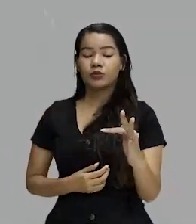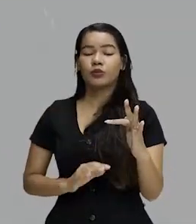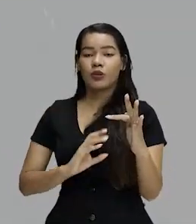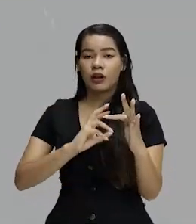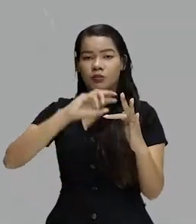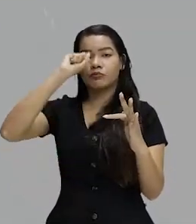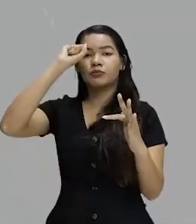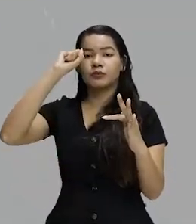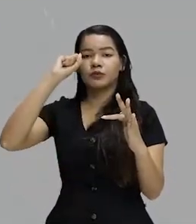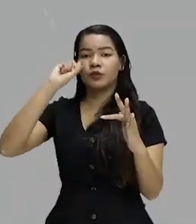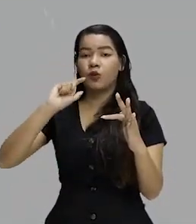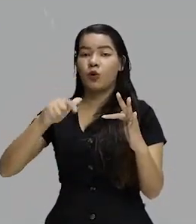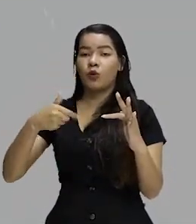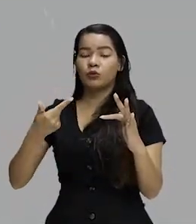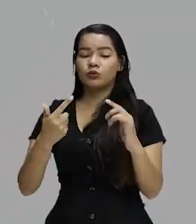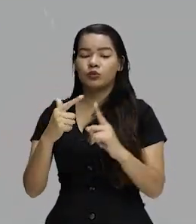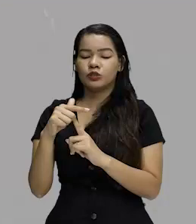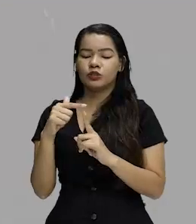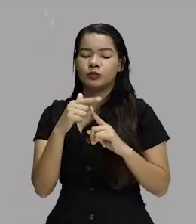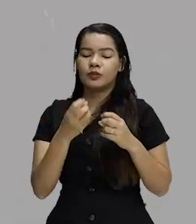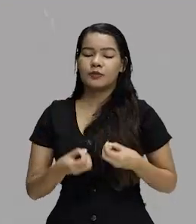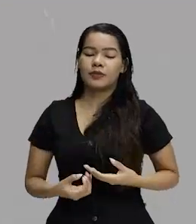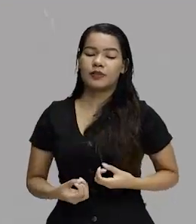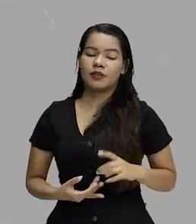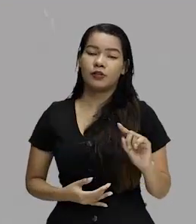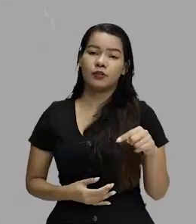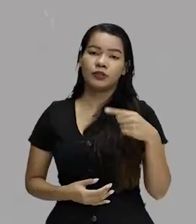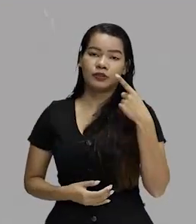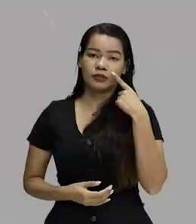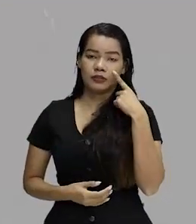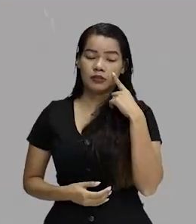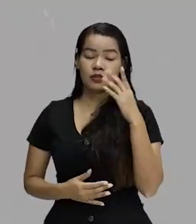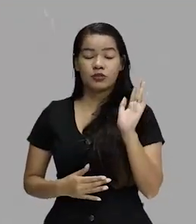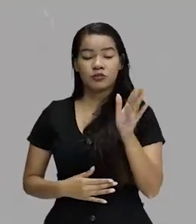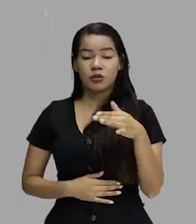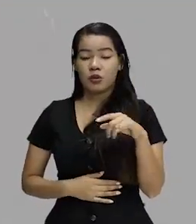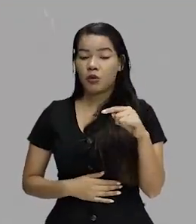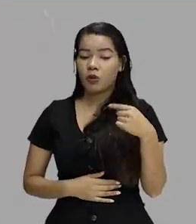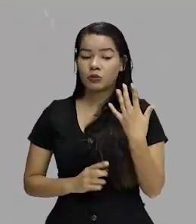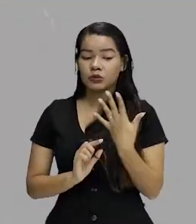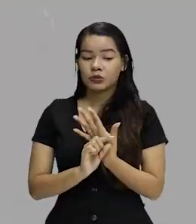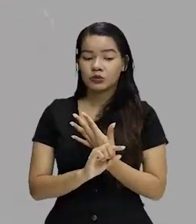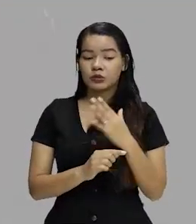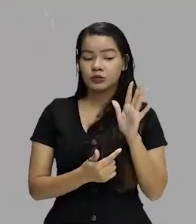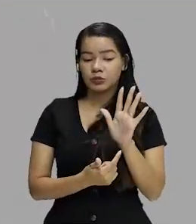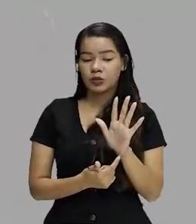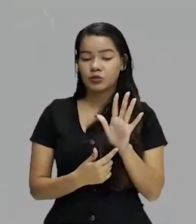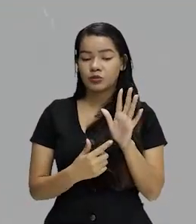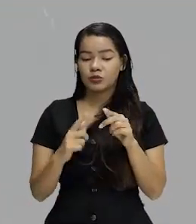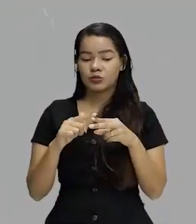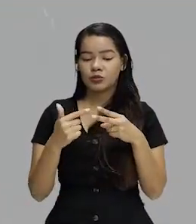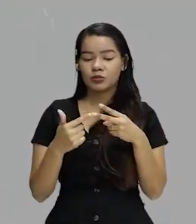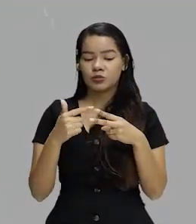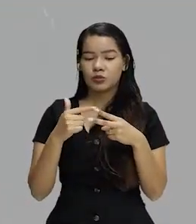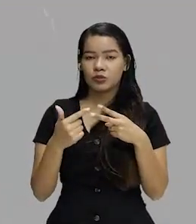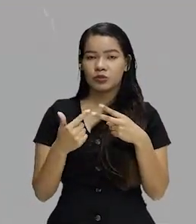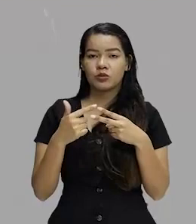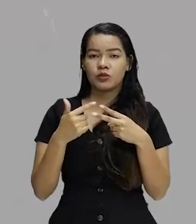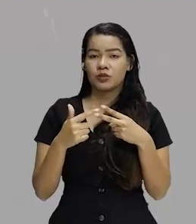tipo de futuro para expressar uma outra ideia. Outros trazem os dois no